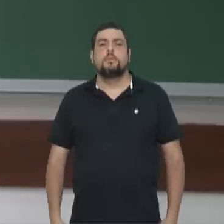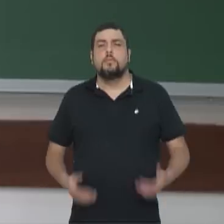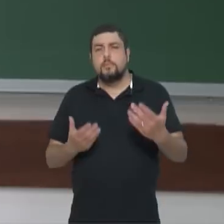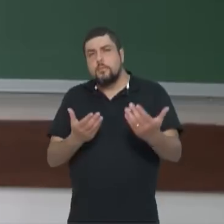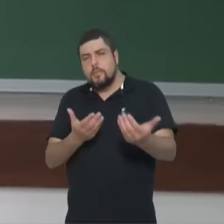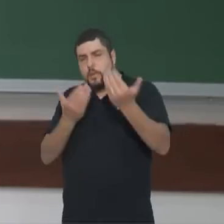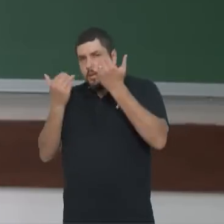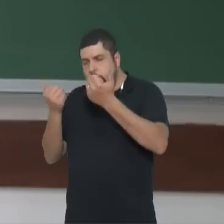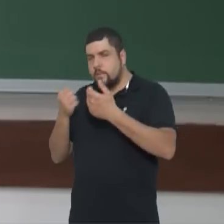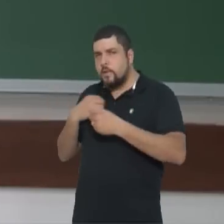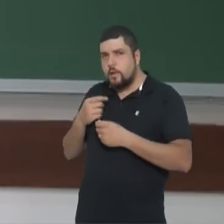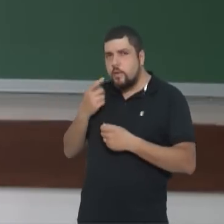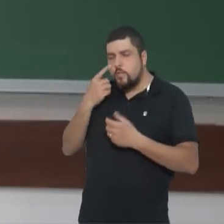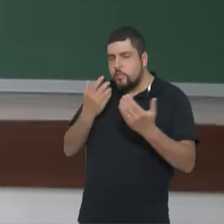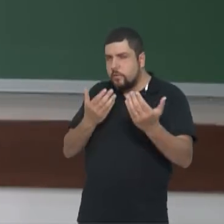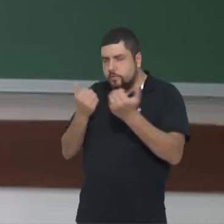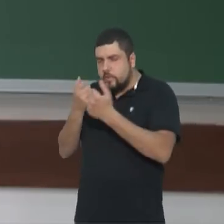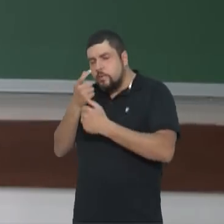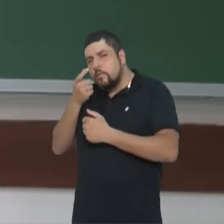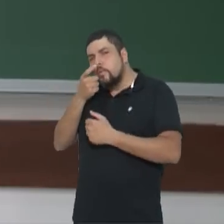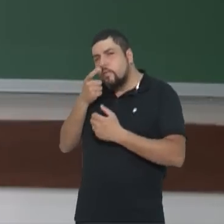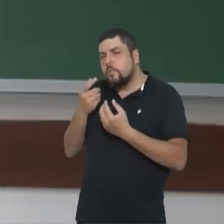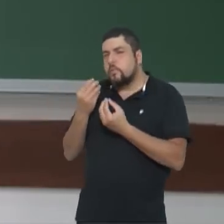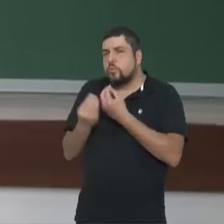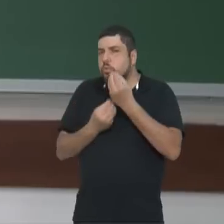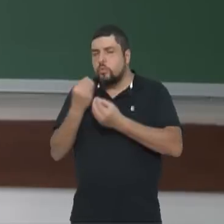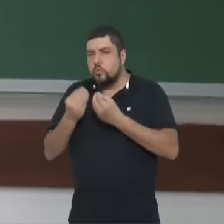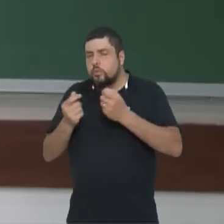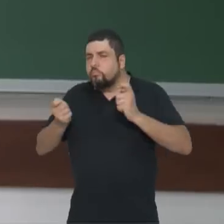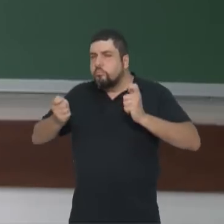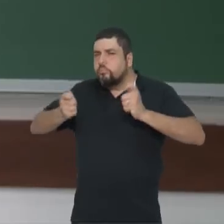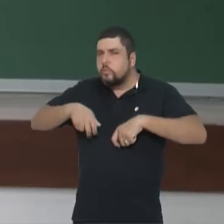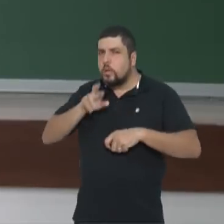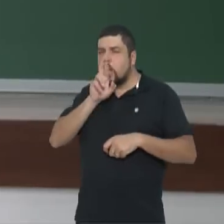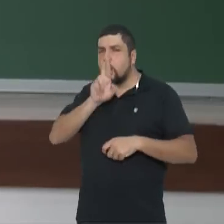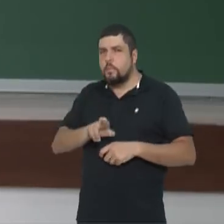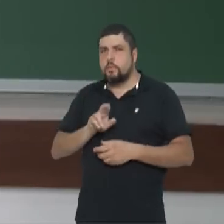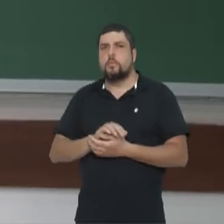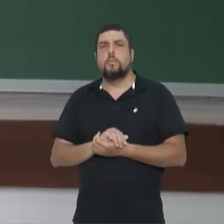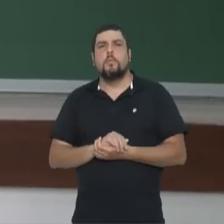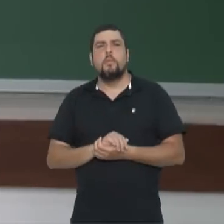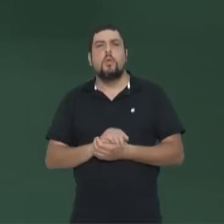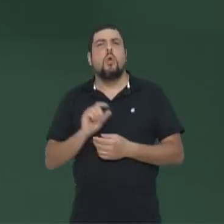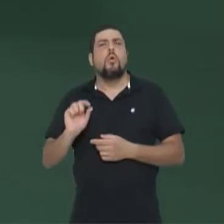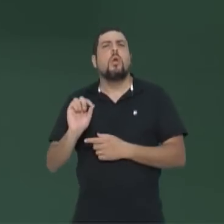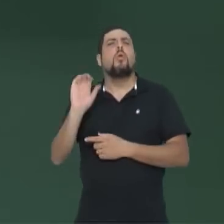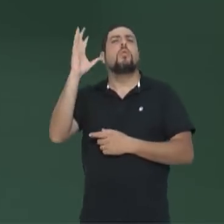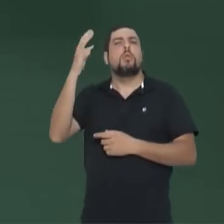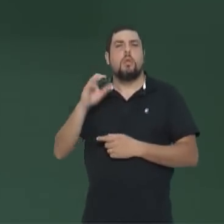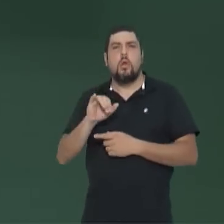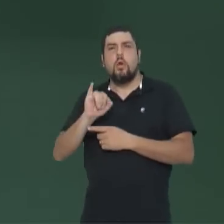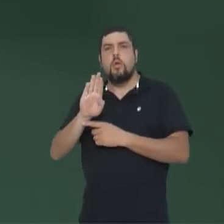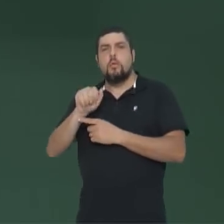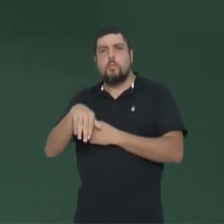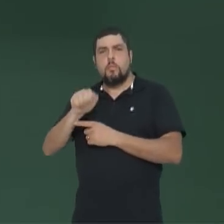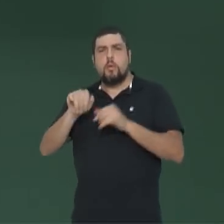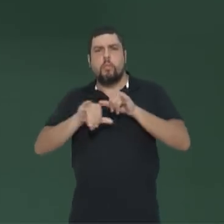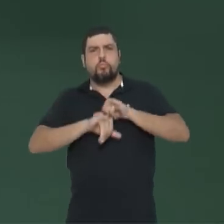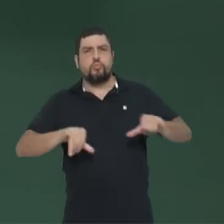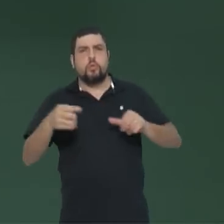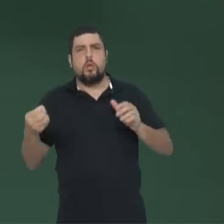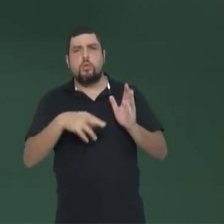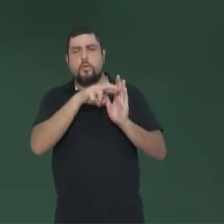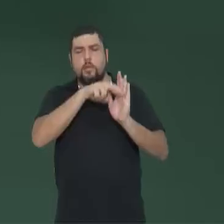Vamos lá, galerinha? Então vamos às possibilidades, né? O que aconteceu? O IBAMA divulgou nova regra. Claro